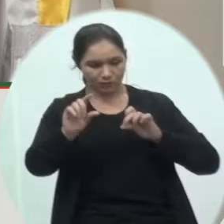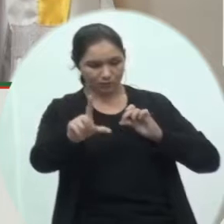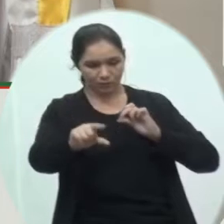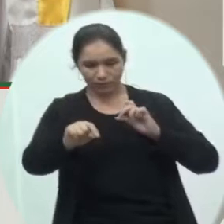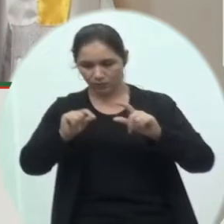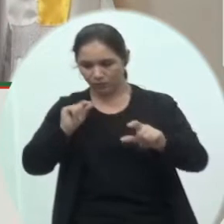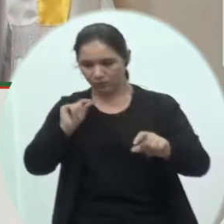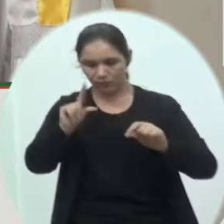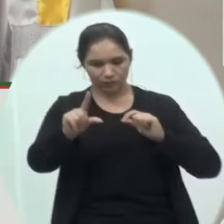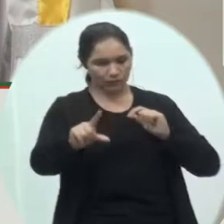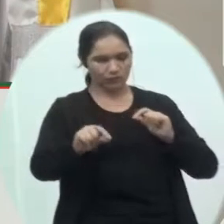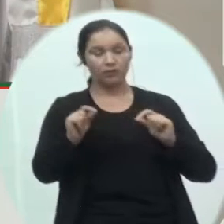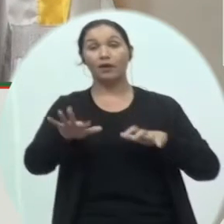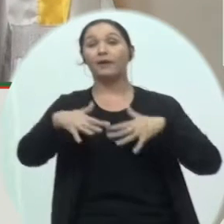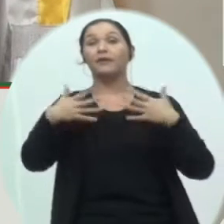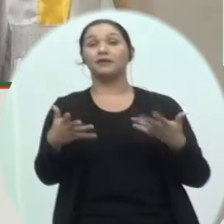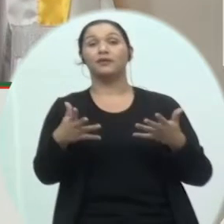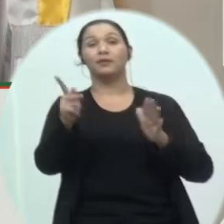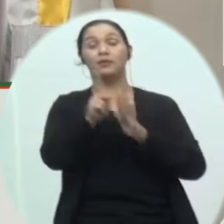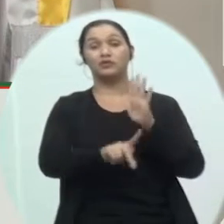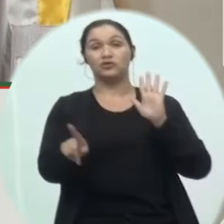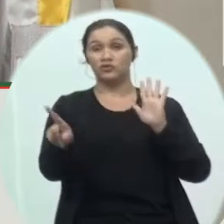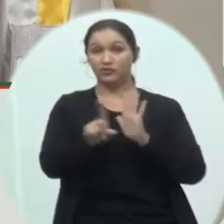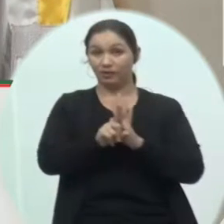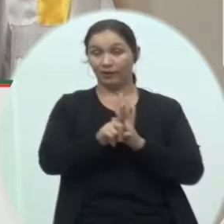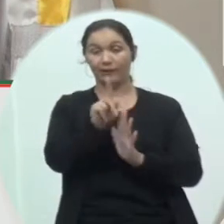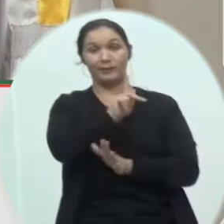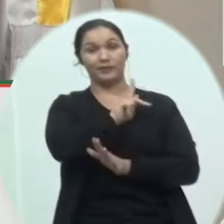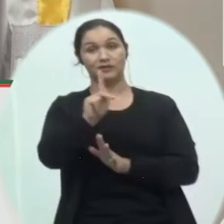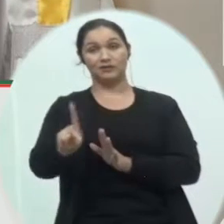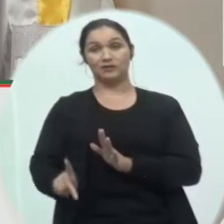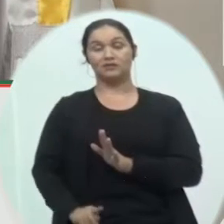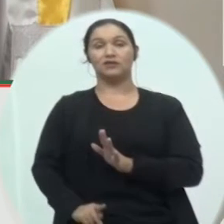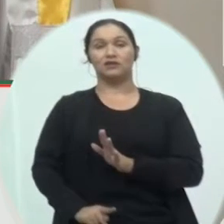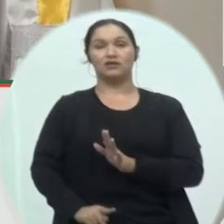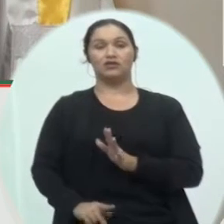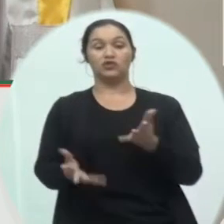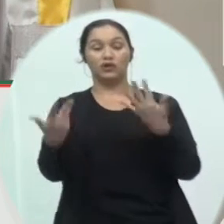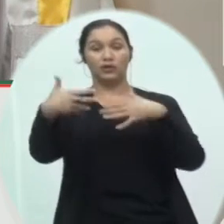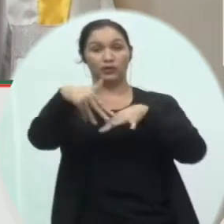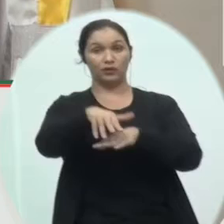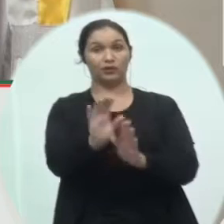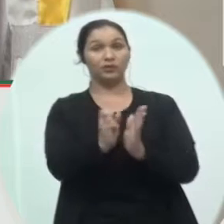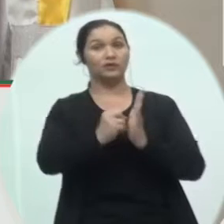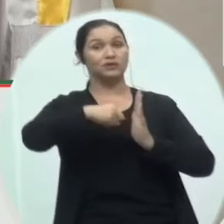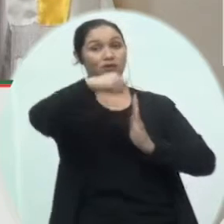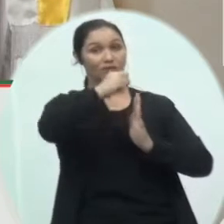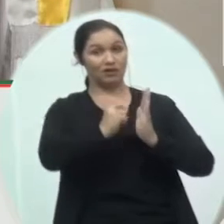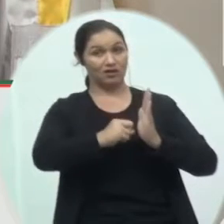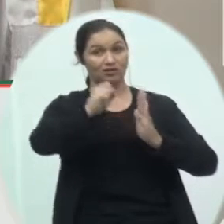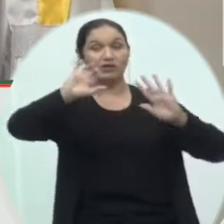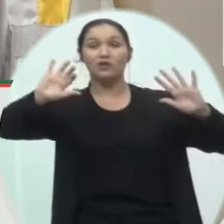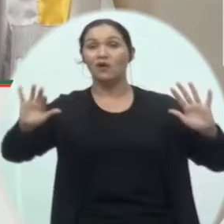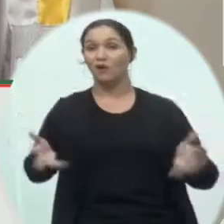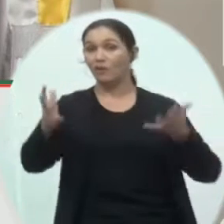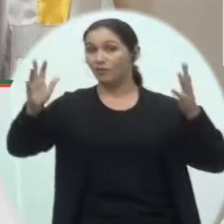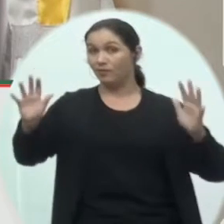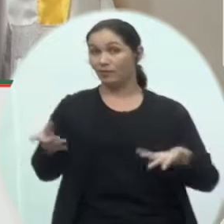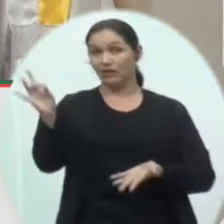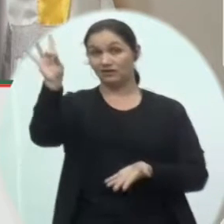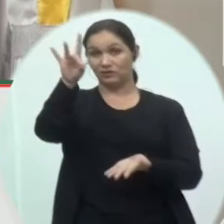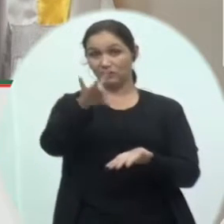carvão. E esse projeto, senhor presidente, institui no calendário de comemorações oficiais do município de